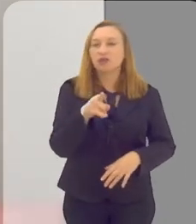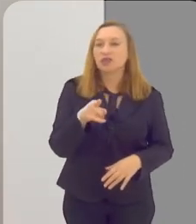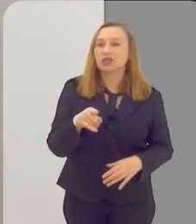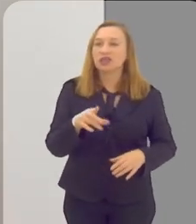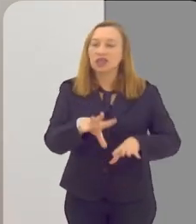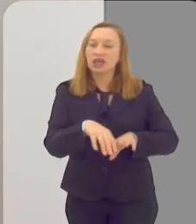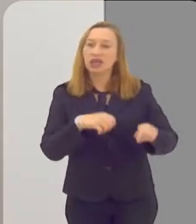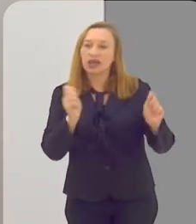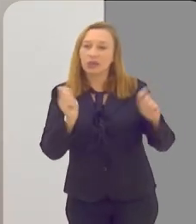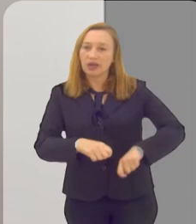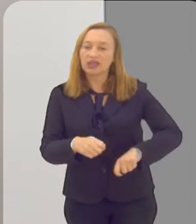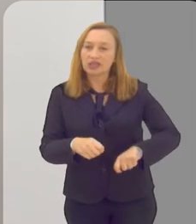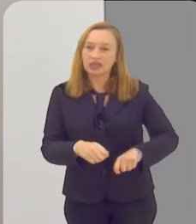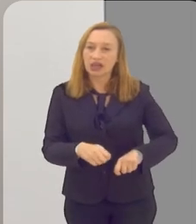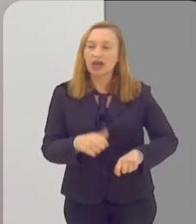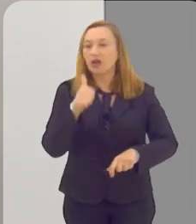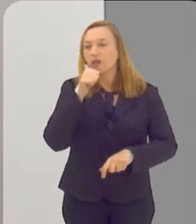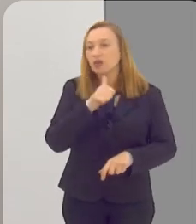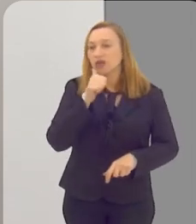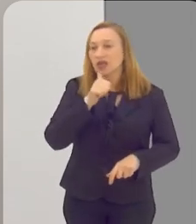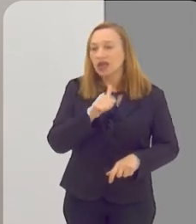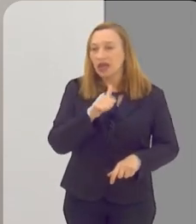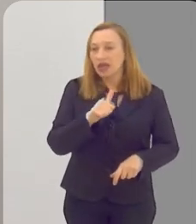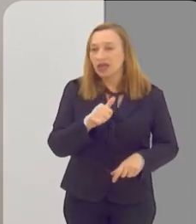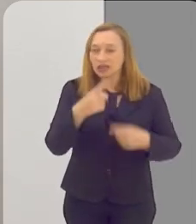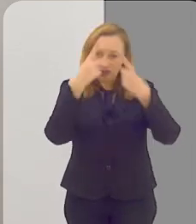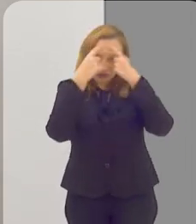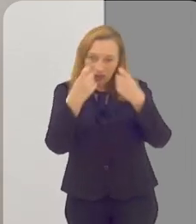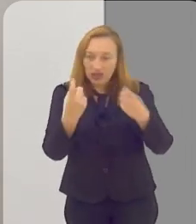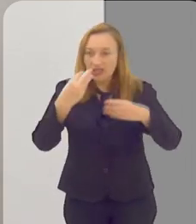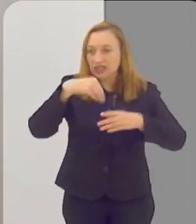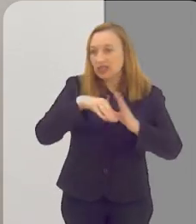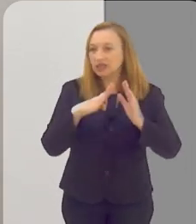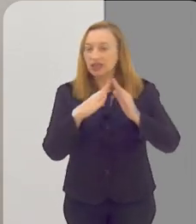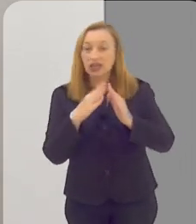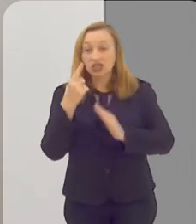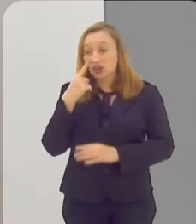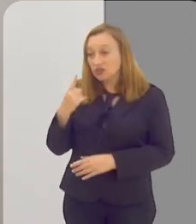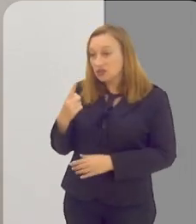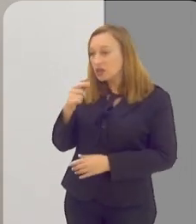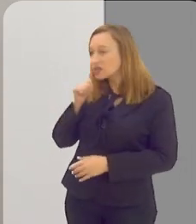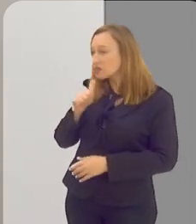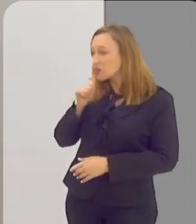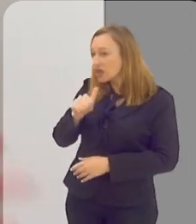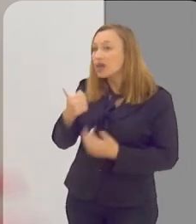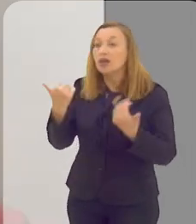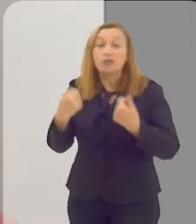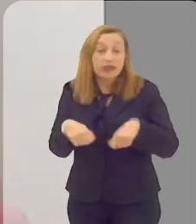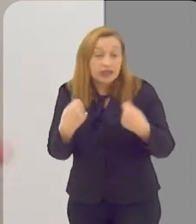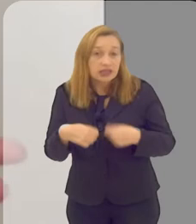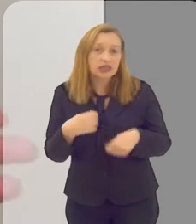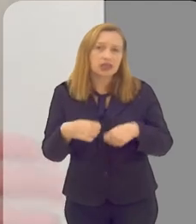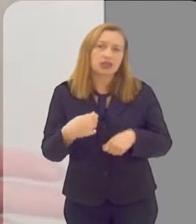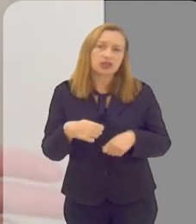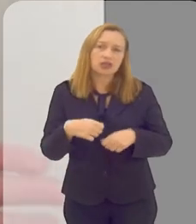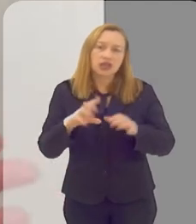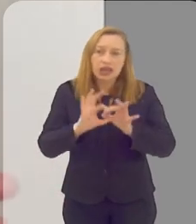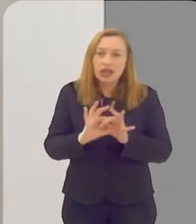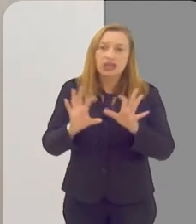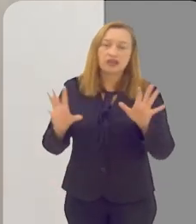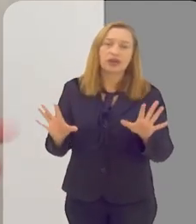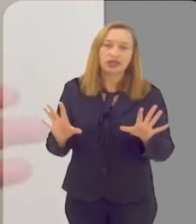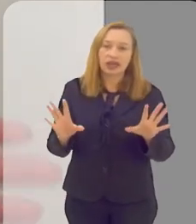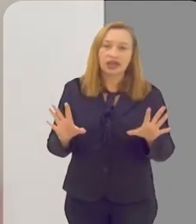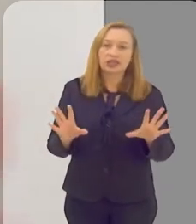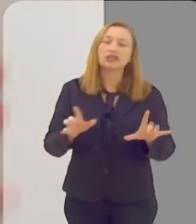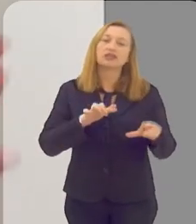por exemplo, para você capacitar e empregar mulheres em situação de violência doméstica, né? Porque a gente já viu que essas mulheres, elas precisam